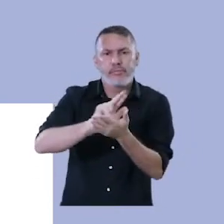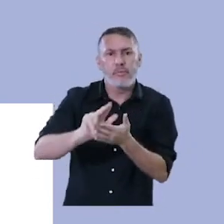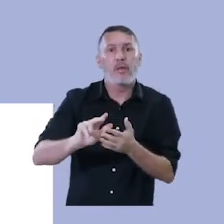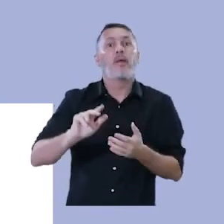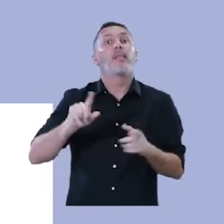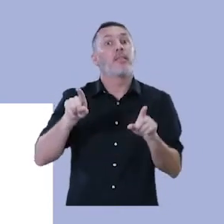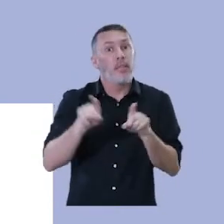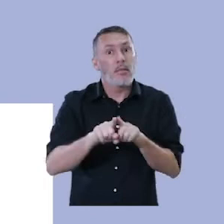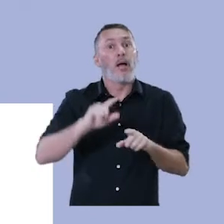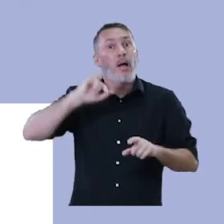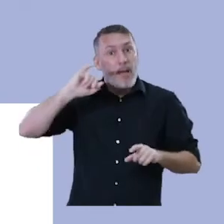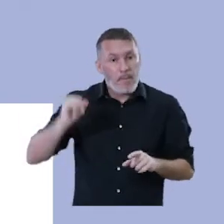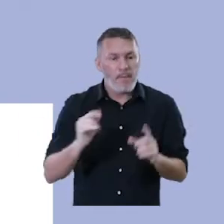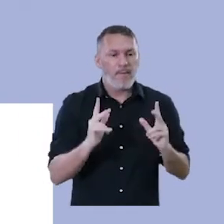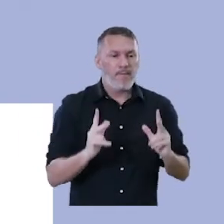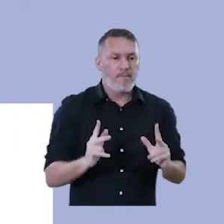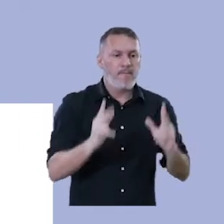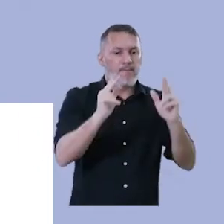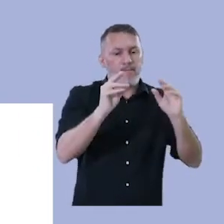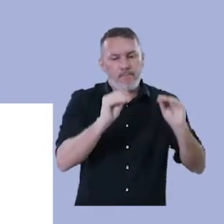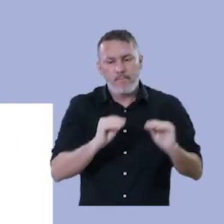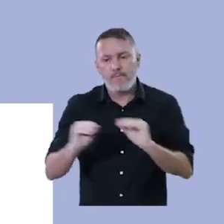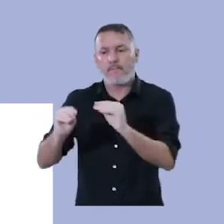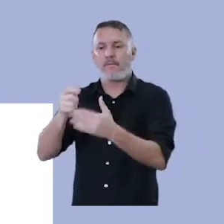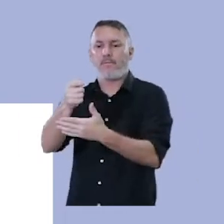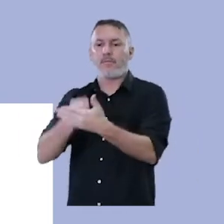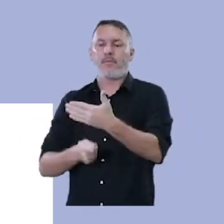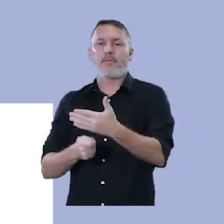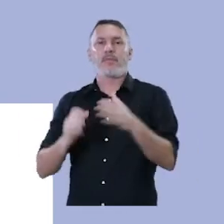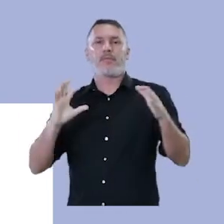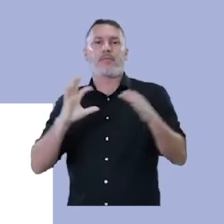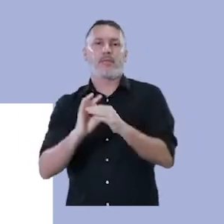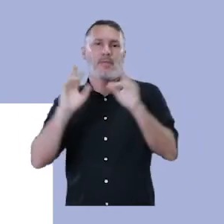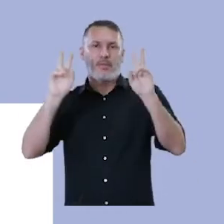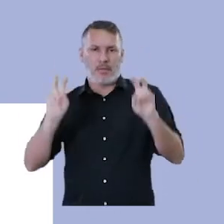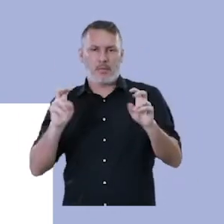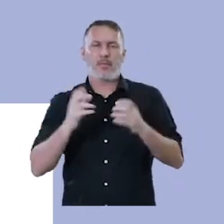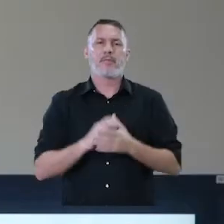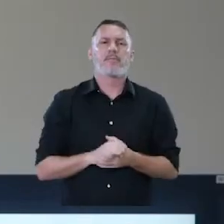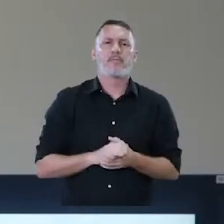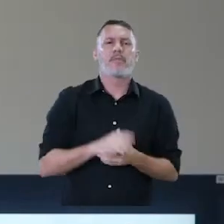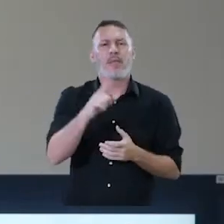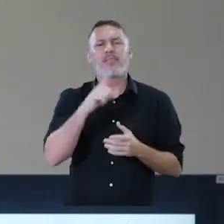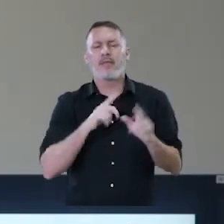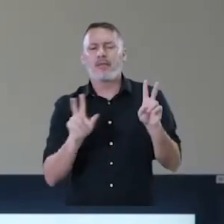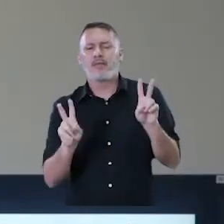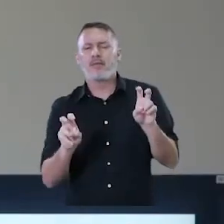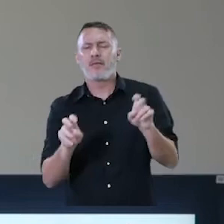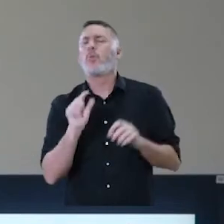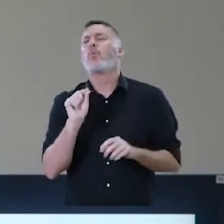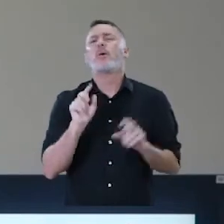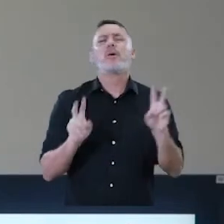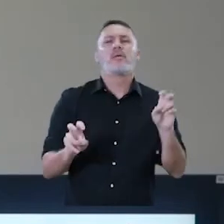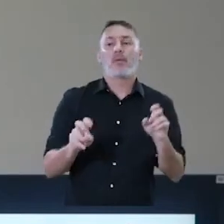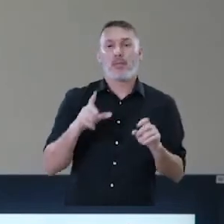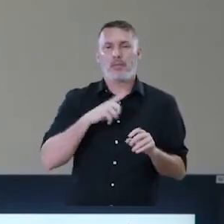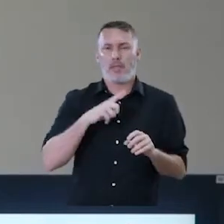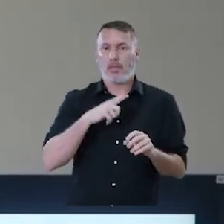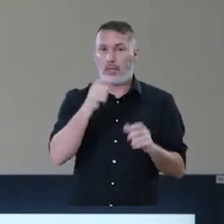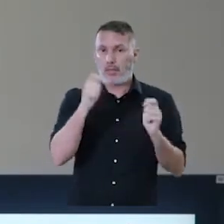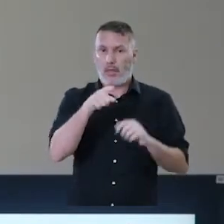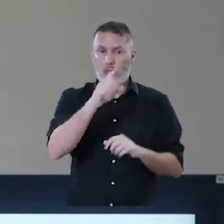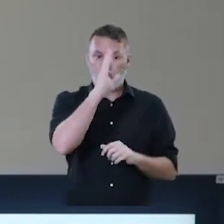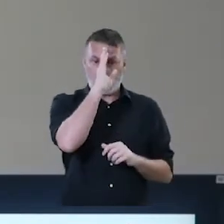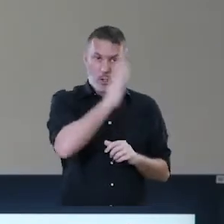filósofos, com a finalidade também de chamar a atenção para o tema. Quando falamos em citação, nós pensamos